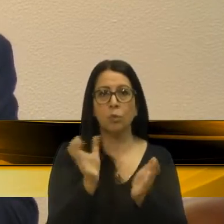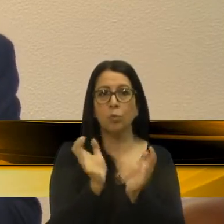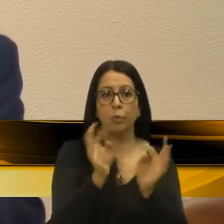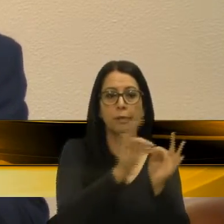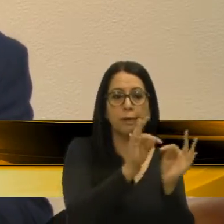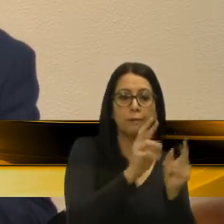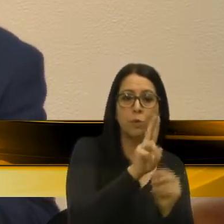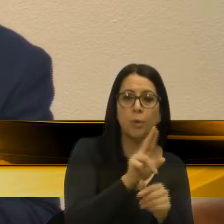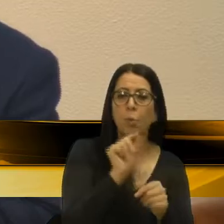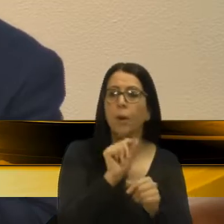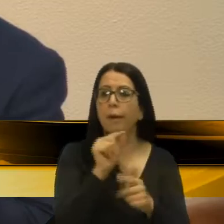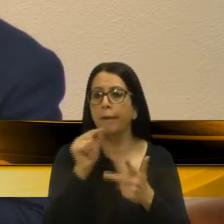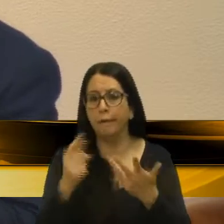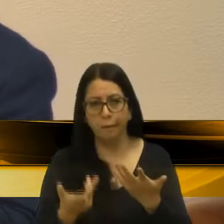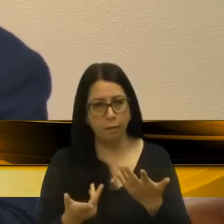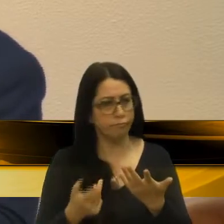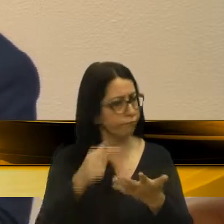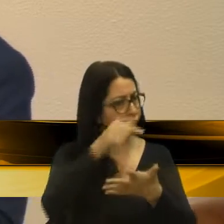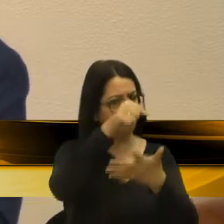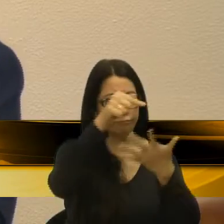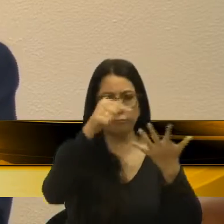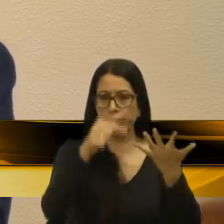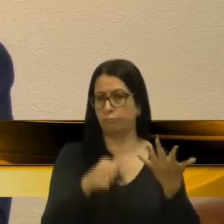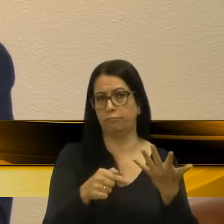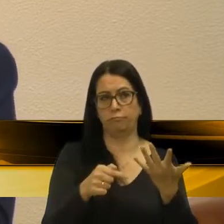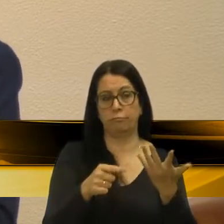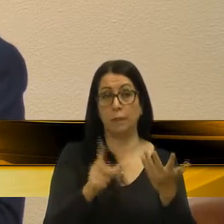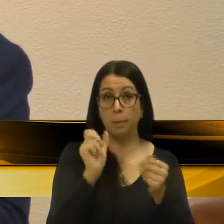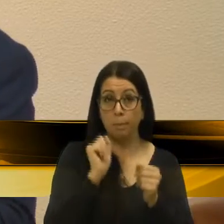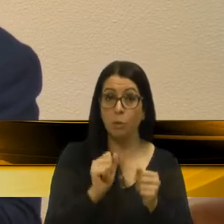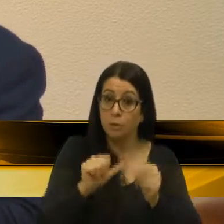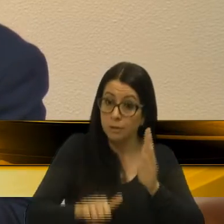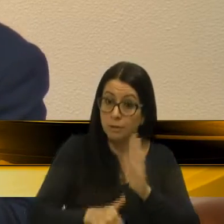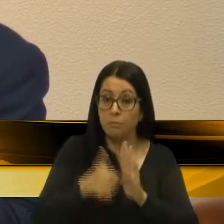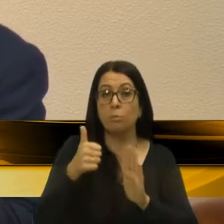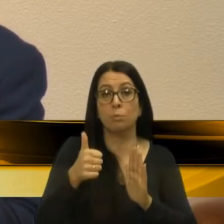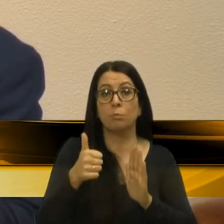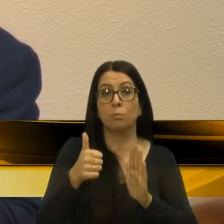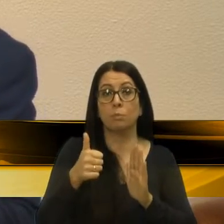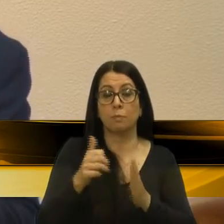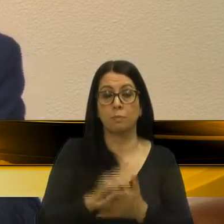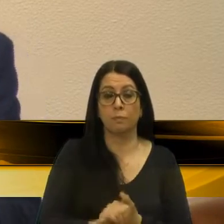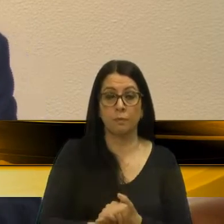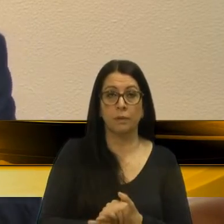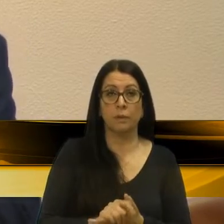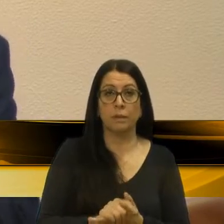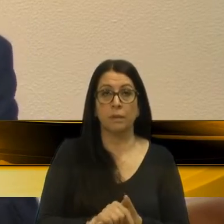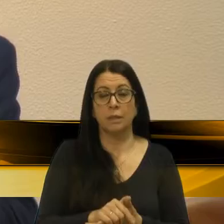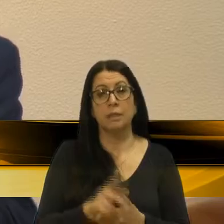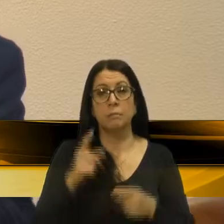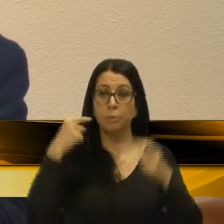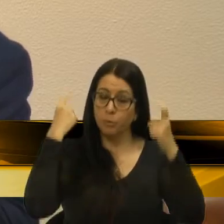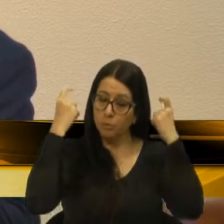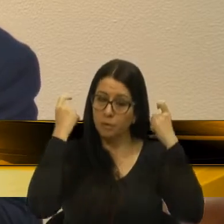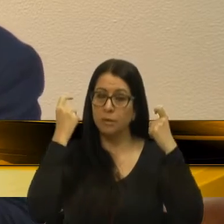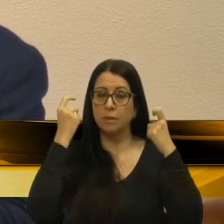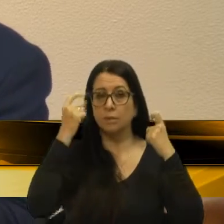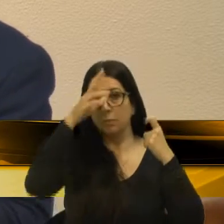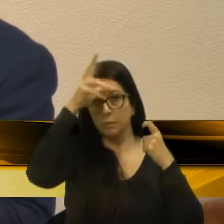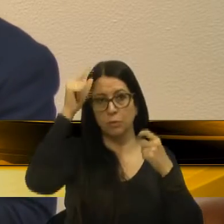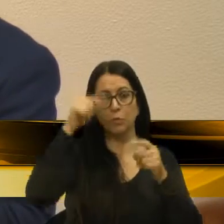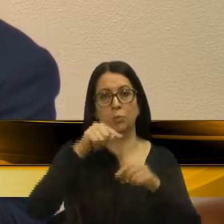ser utilizado, enfim, isso pode ser aprimorado, pode ser aprimorado. Há uma preocupação do Executivo quanto a